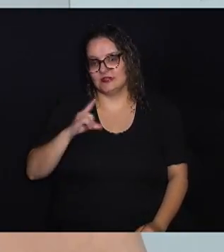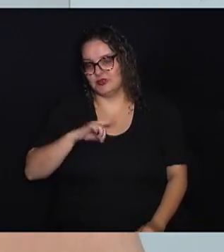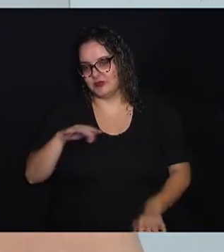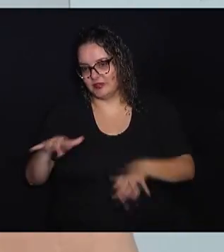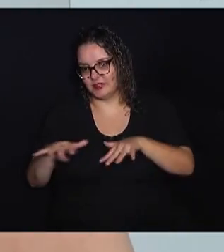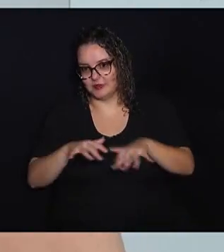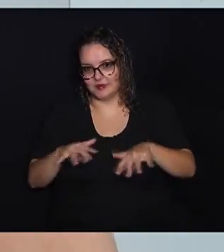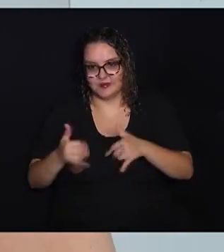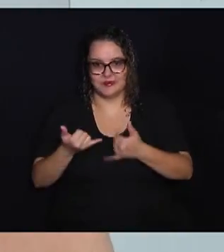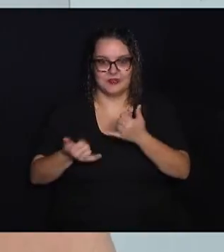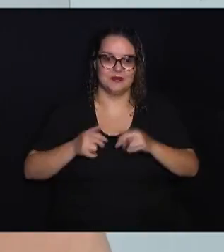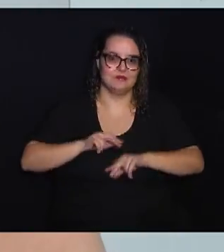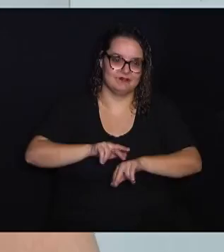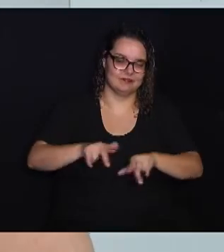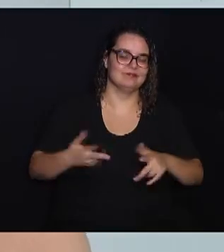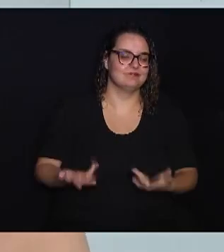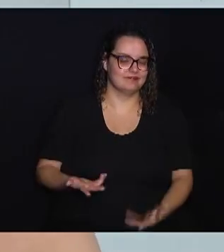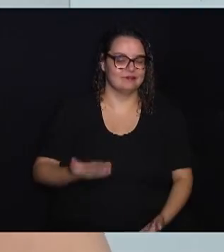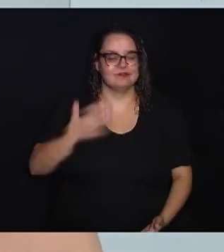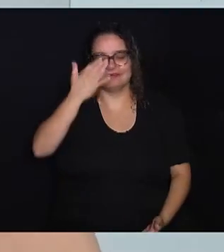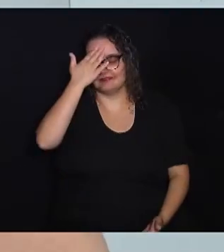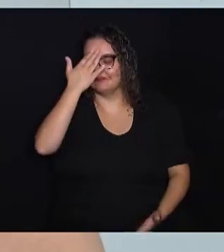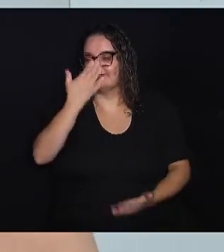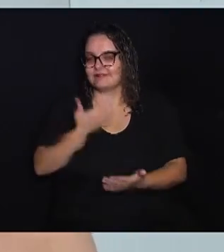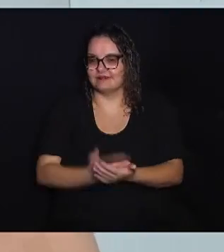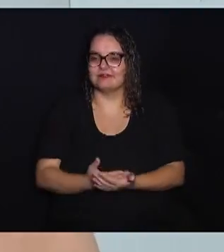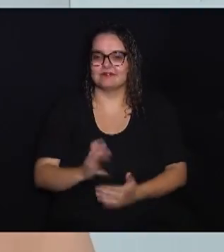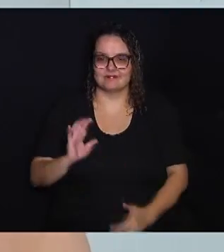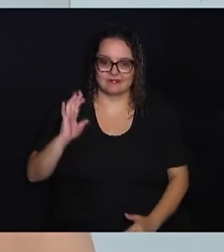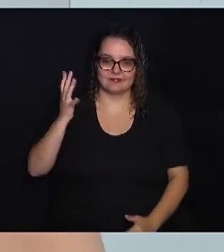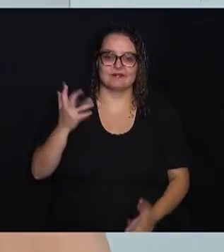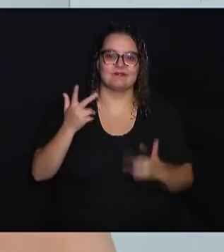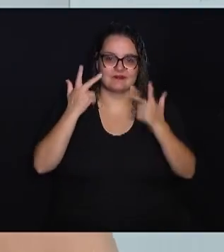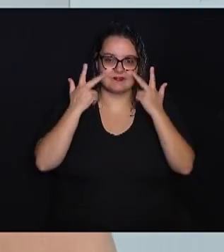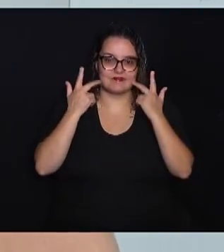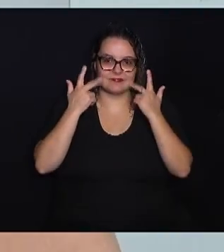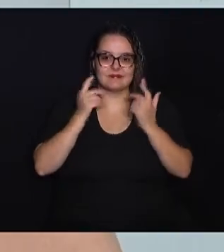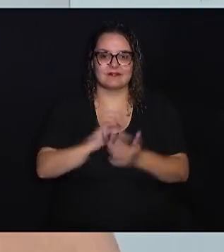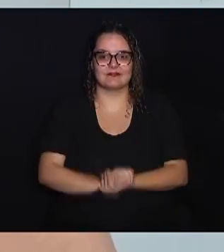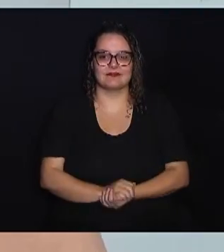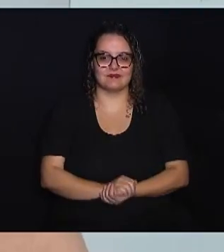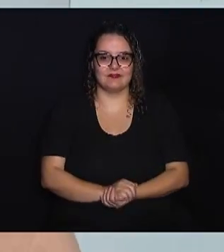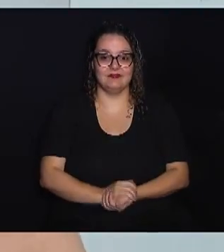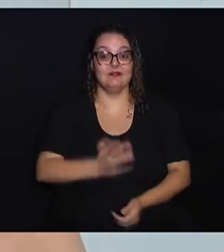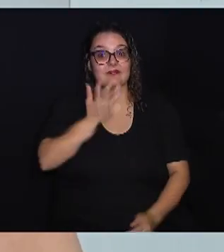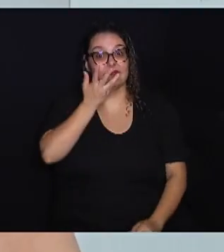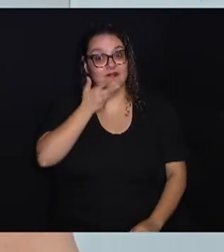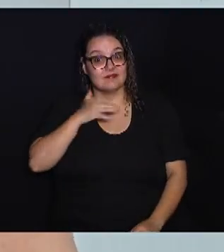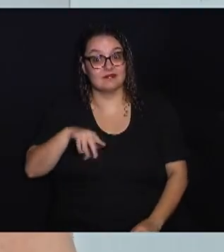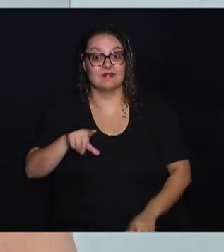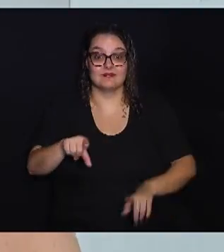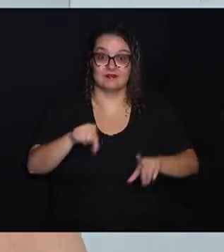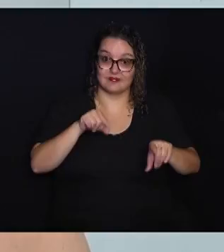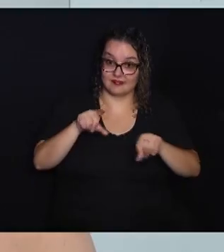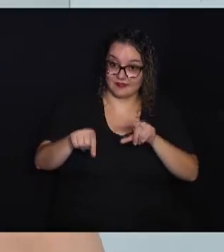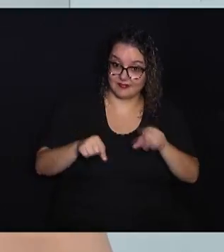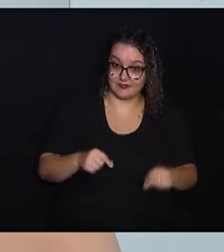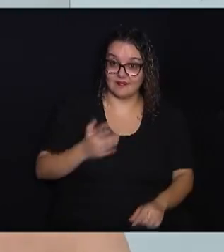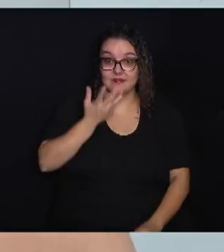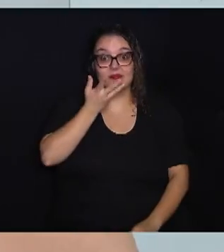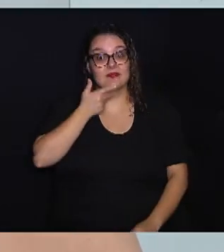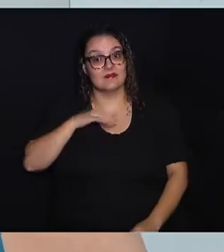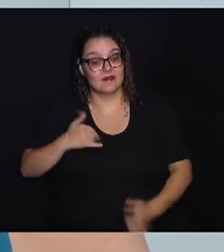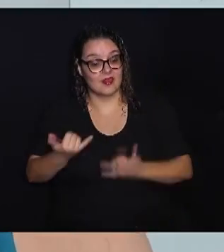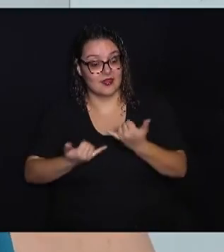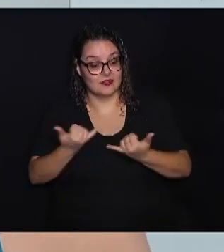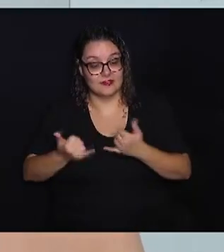de brinquedos, eu acredito que vai acontecer de uma forma bem natural. As crianças vão escolher os brinquedos que